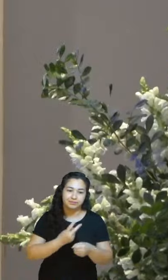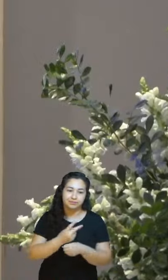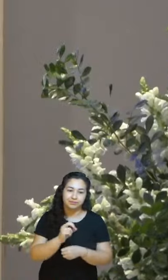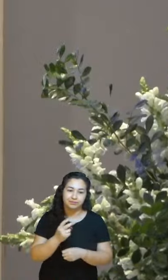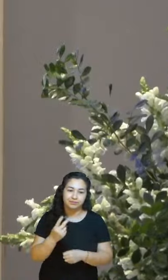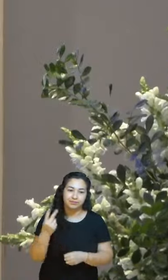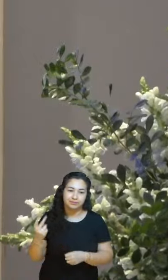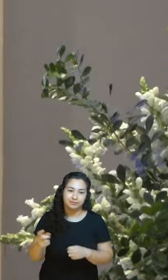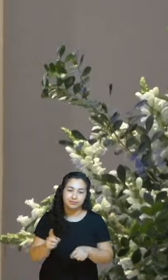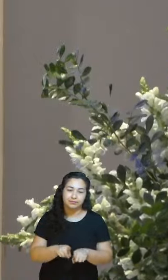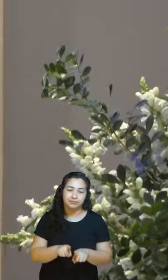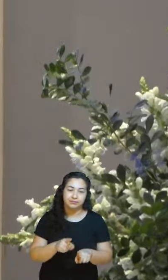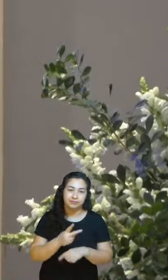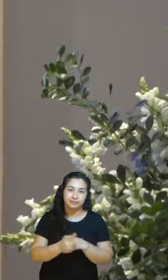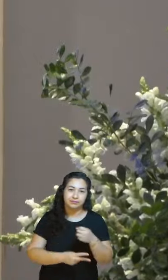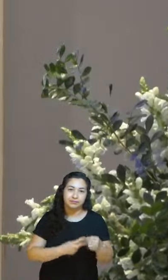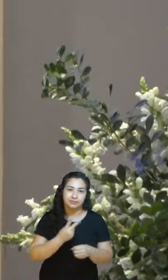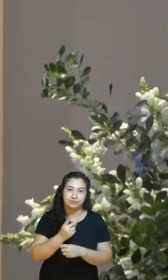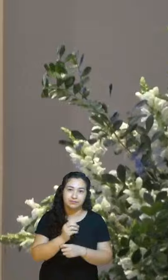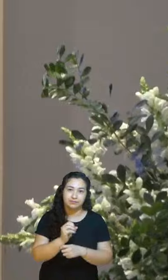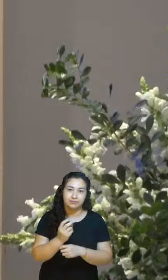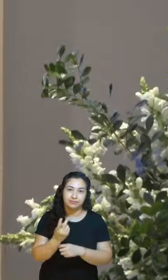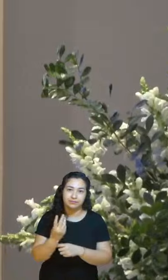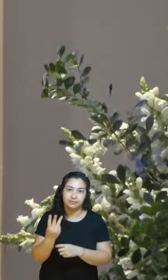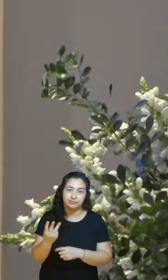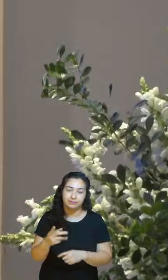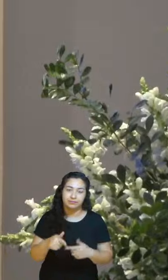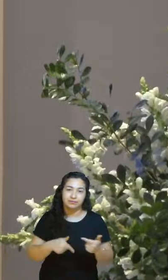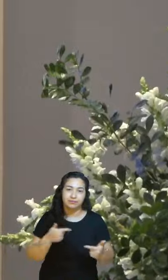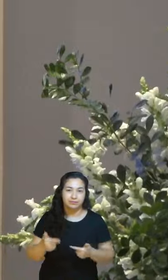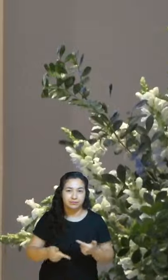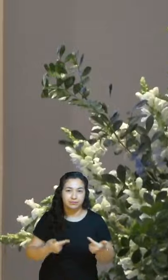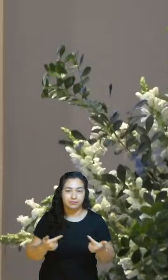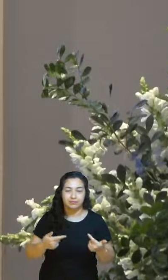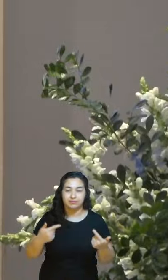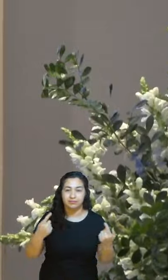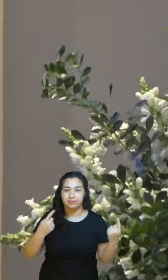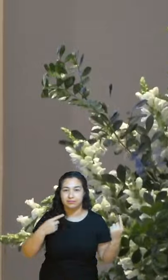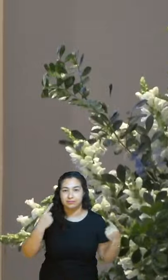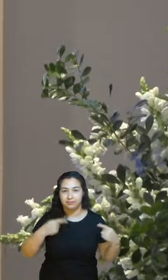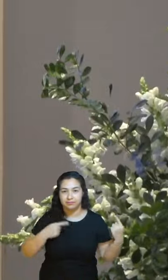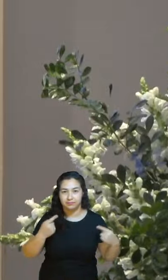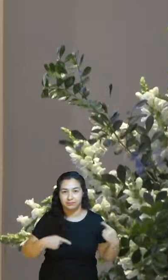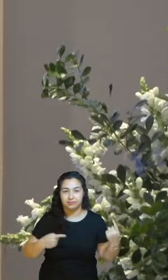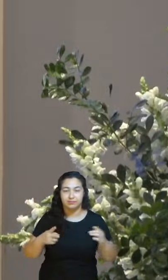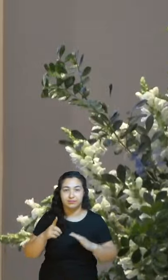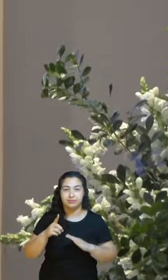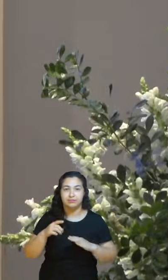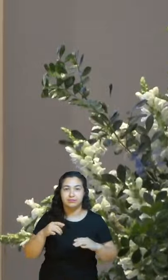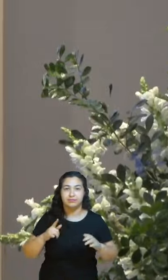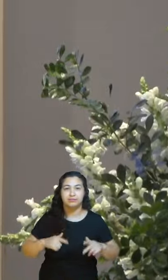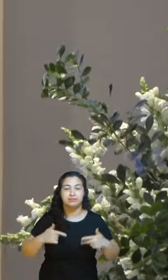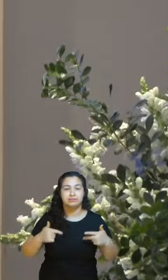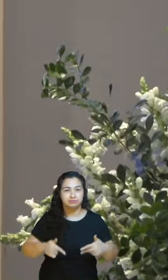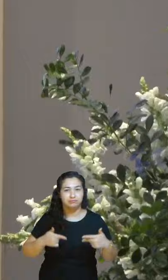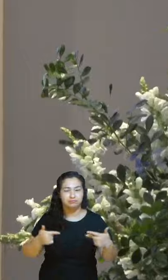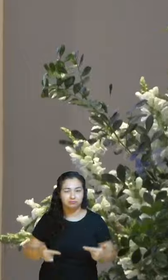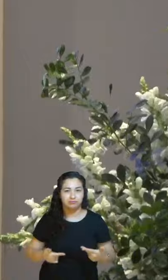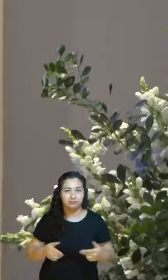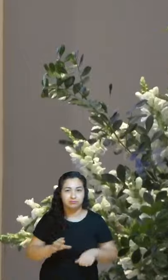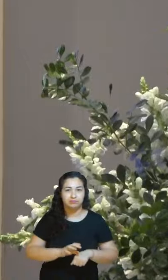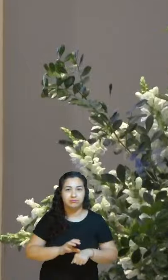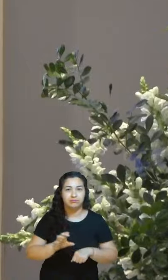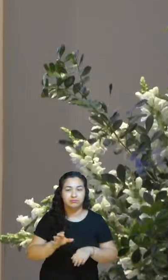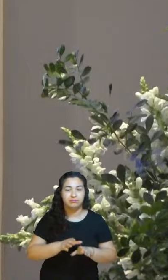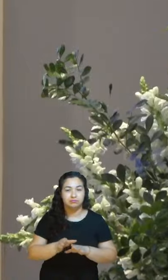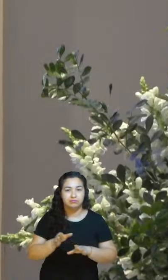20222023 uma vasta atividade política advogado militante consultor jurídico Conselheiro sessional da